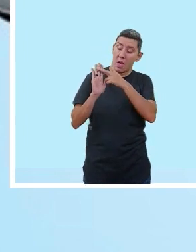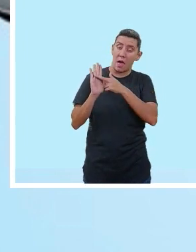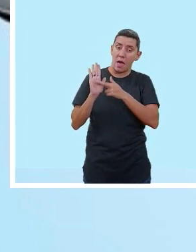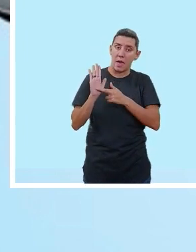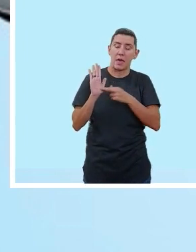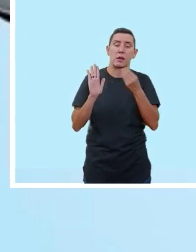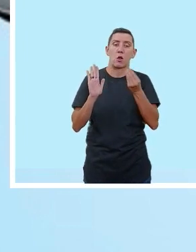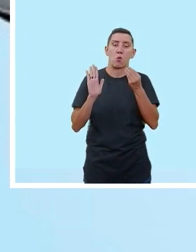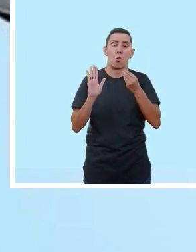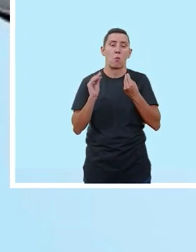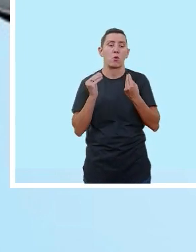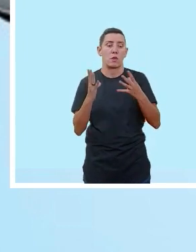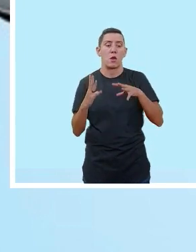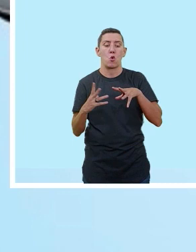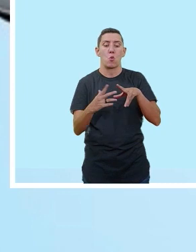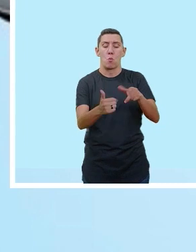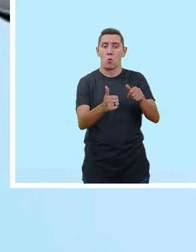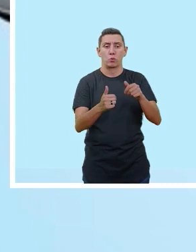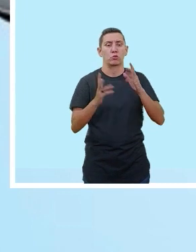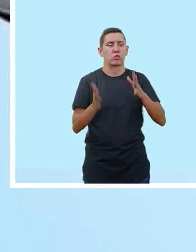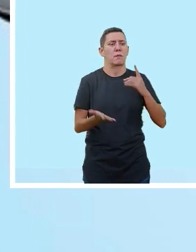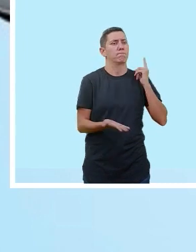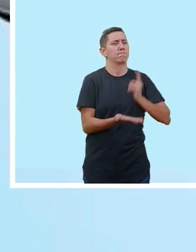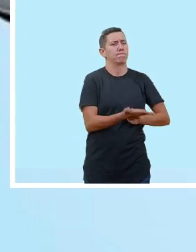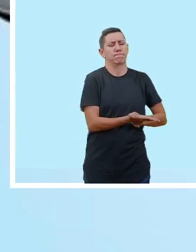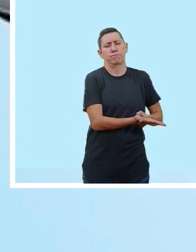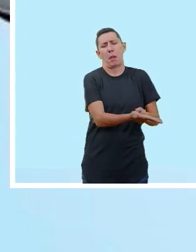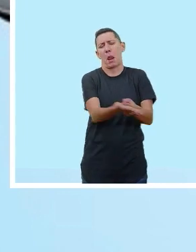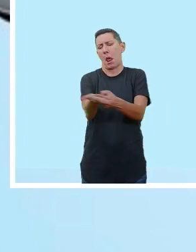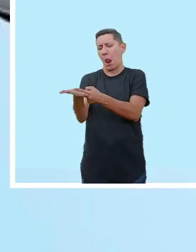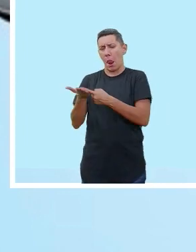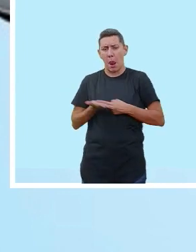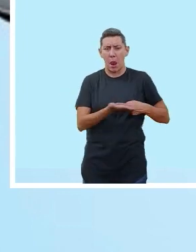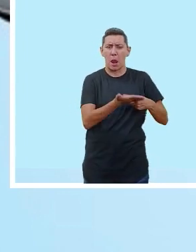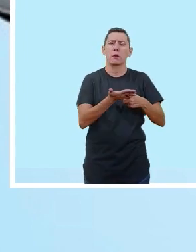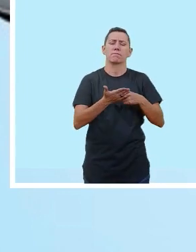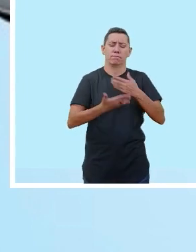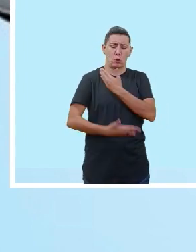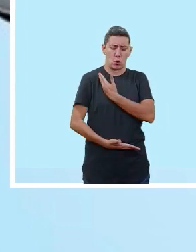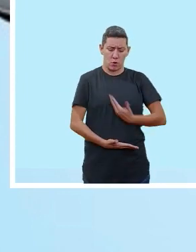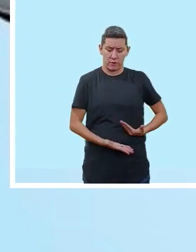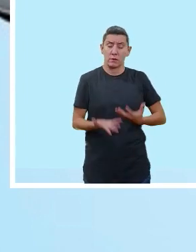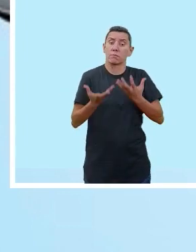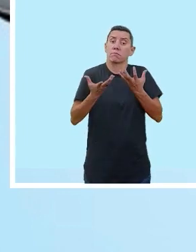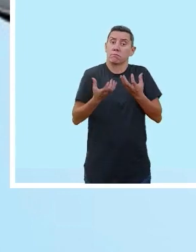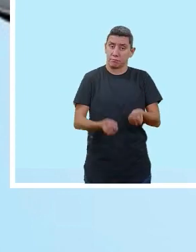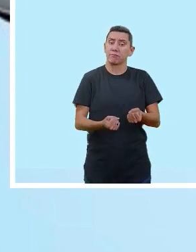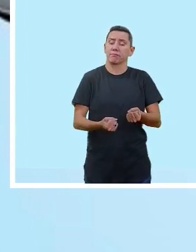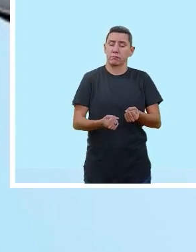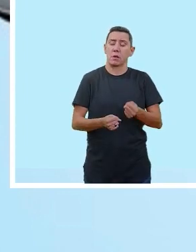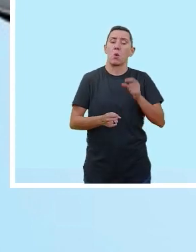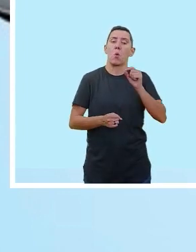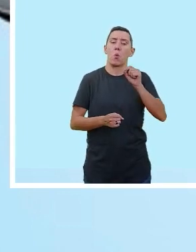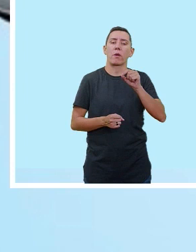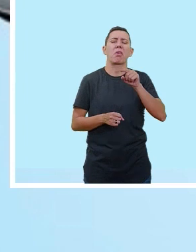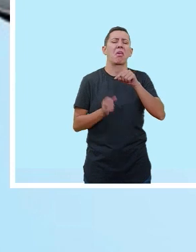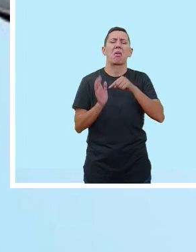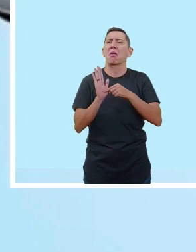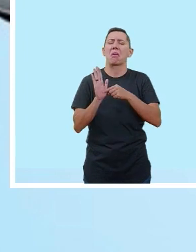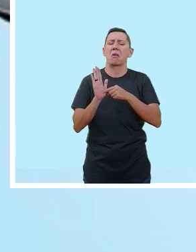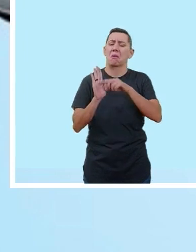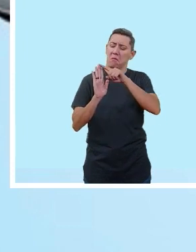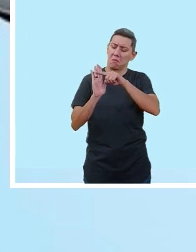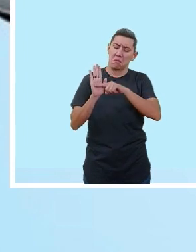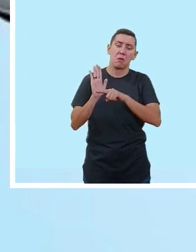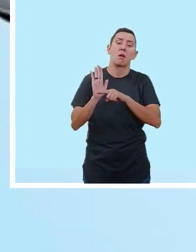é globalmente reconhecido, né, por instituições e governos, e ele traz uma metodologia bem